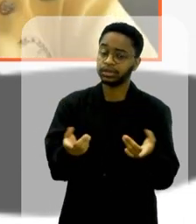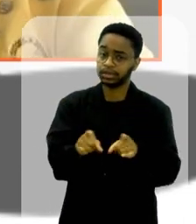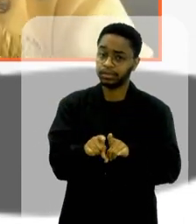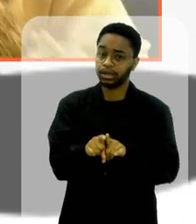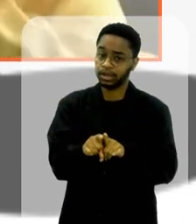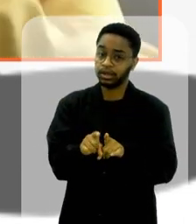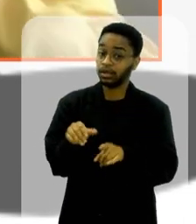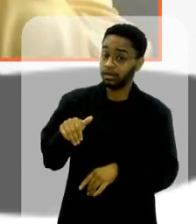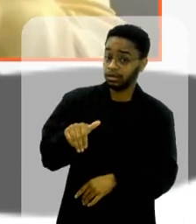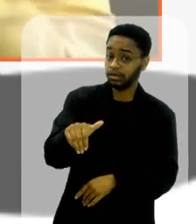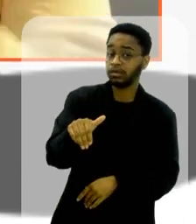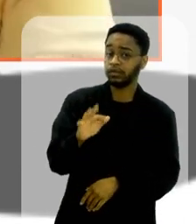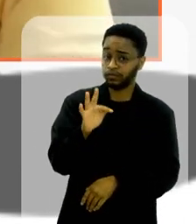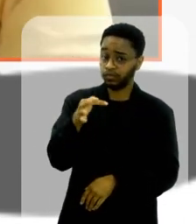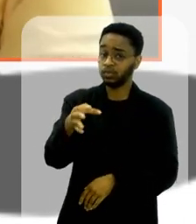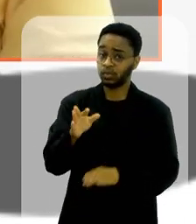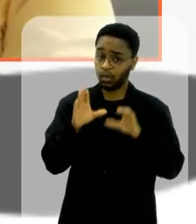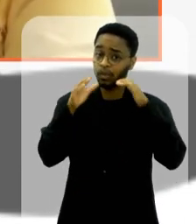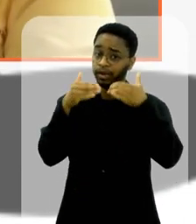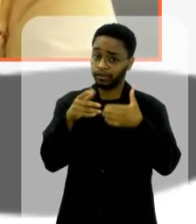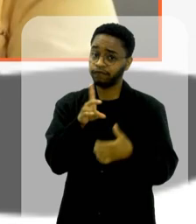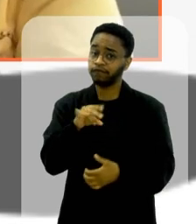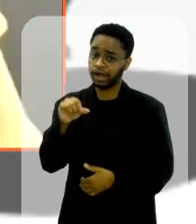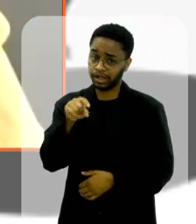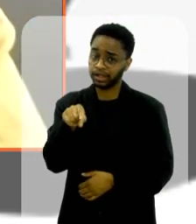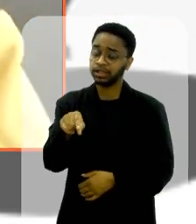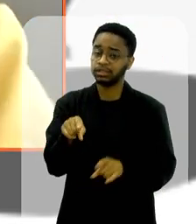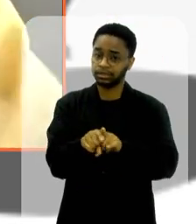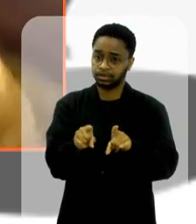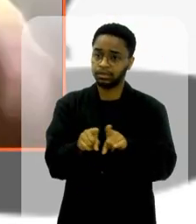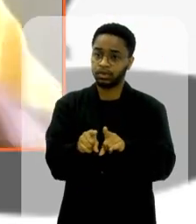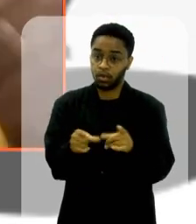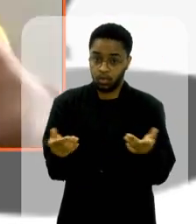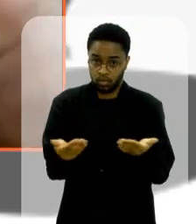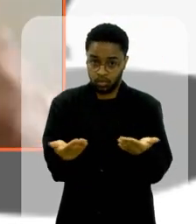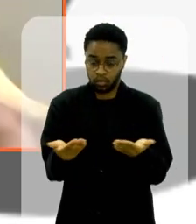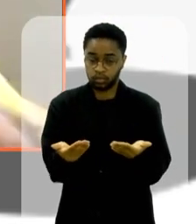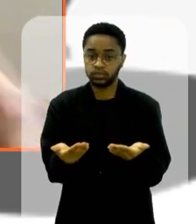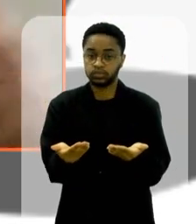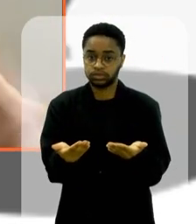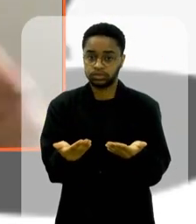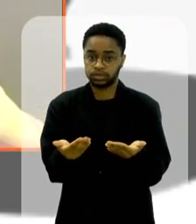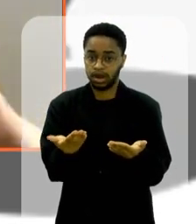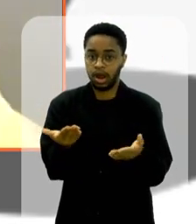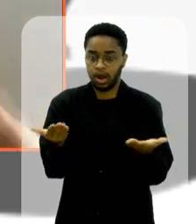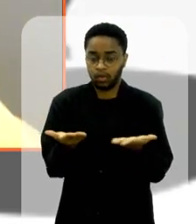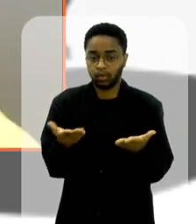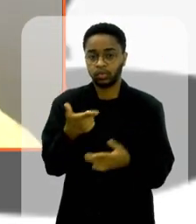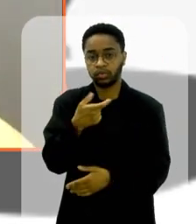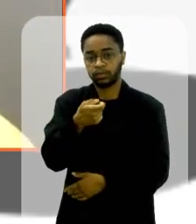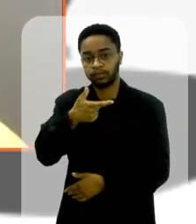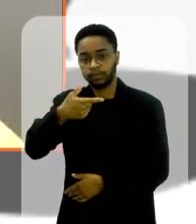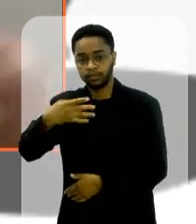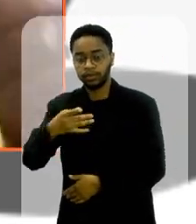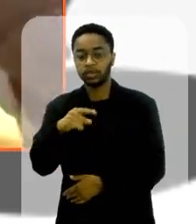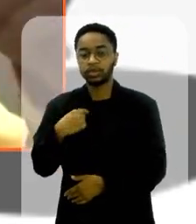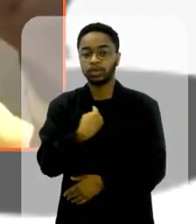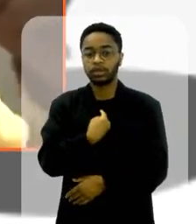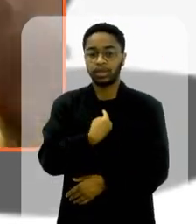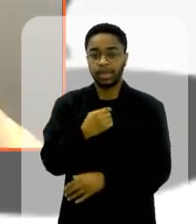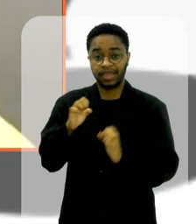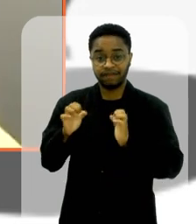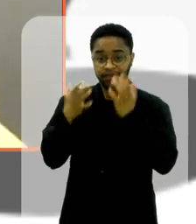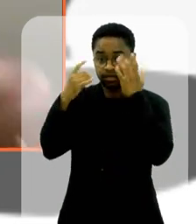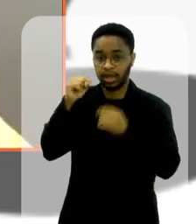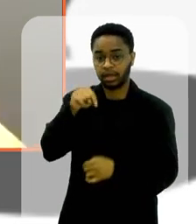e aonde vai ser o nosso próximo congresso? Nosso próximo, hoje, atualmente, esse ano, 2024, nós vamos